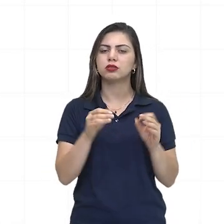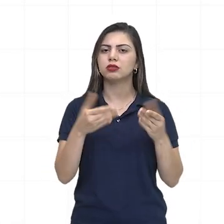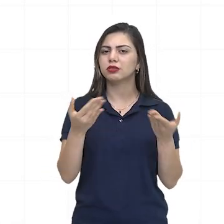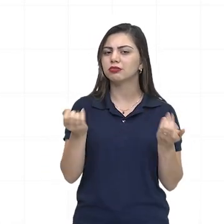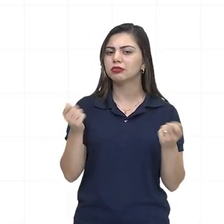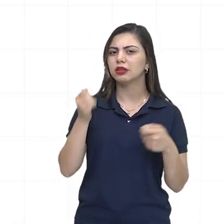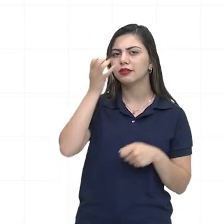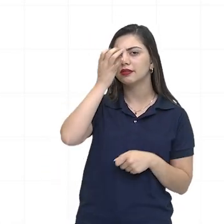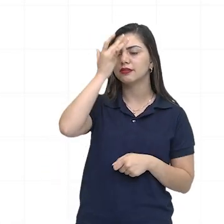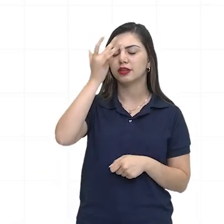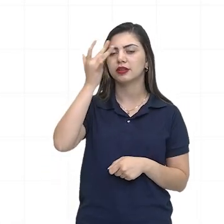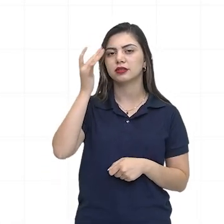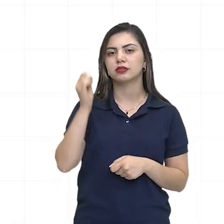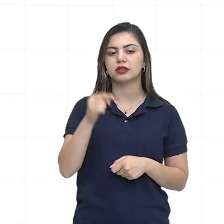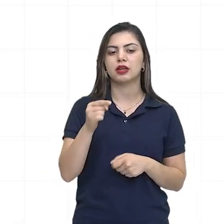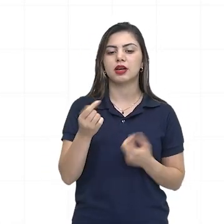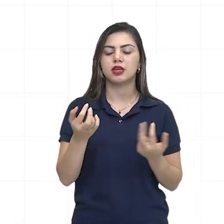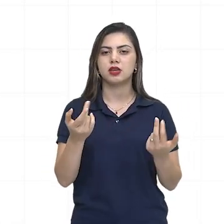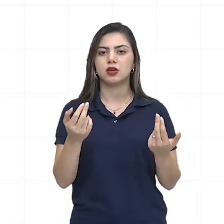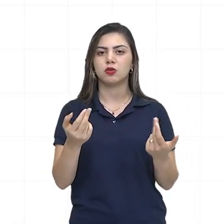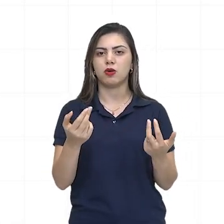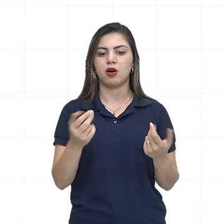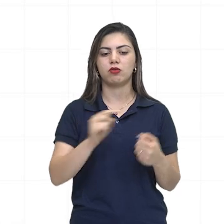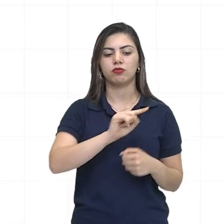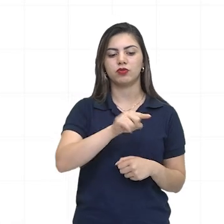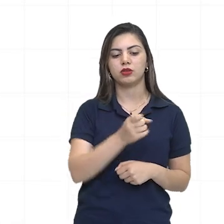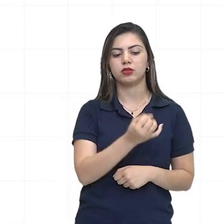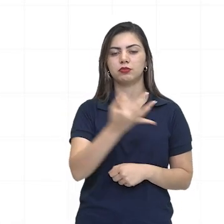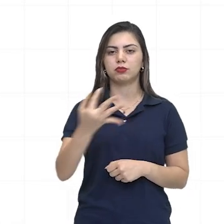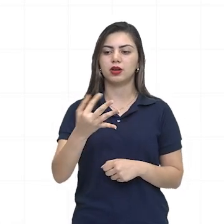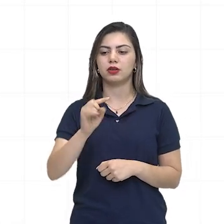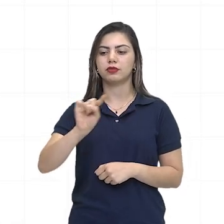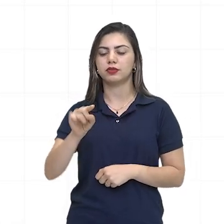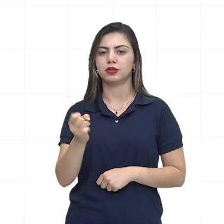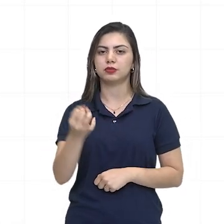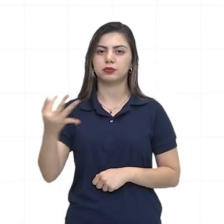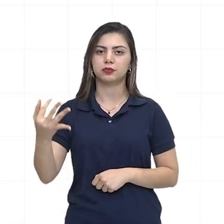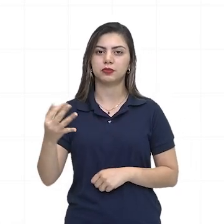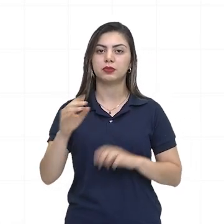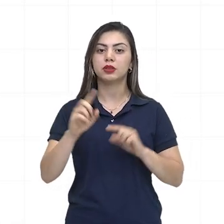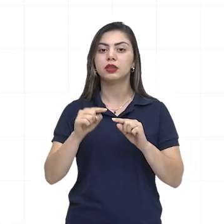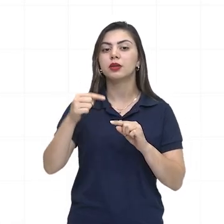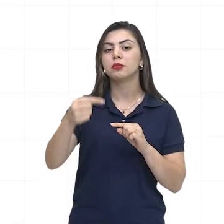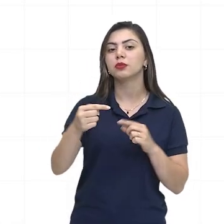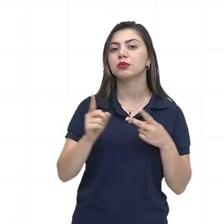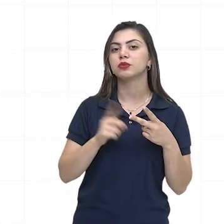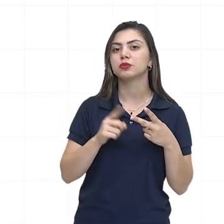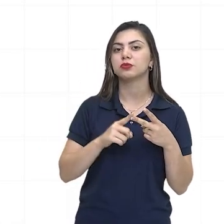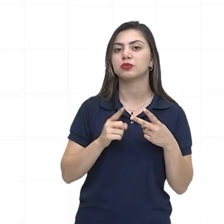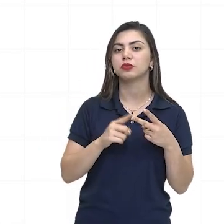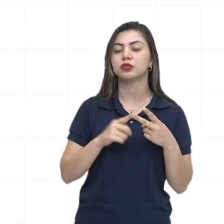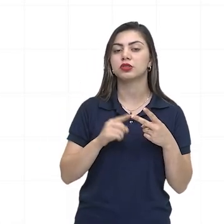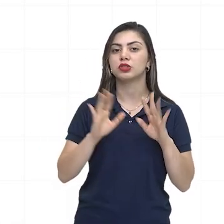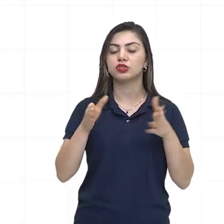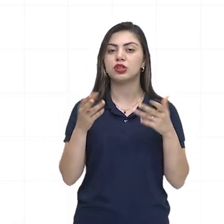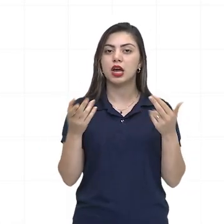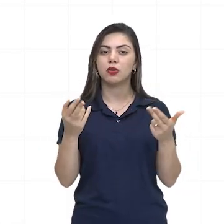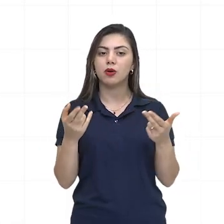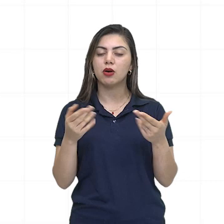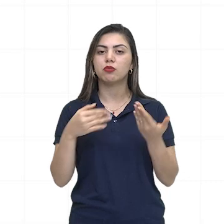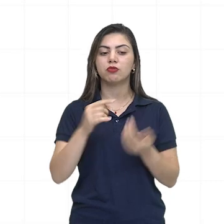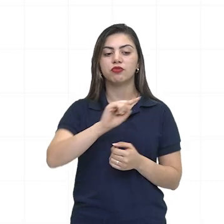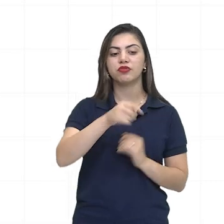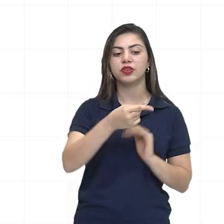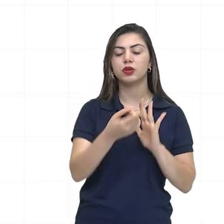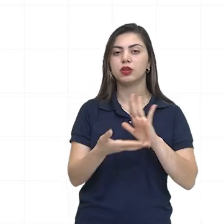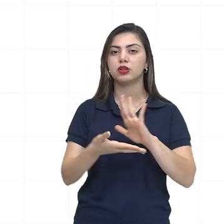gente igualar as casas decimais. Segundo, a gente elimina as vírgulas depois de ter feito esse primeiro